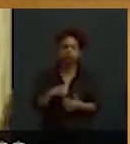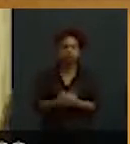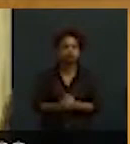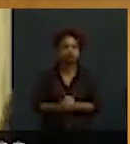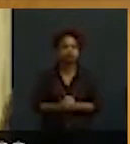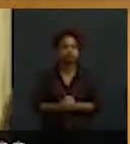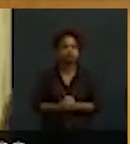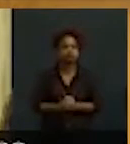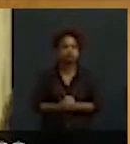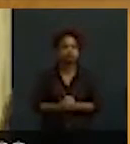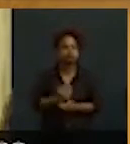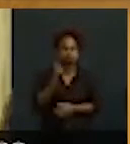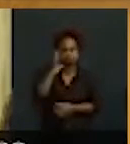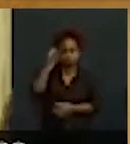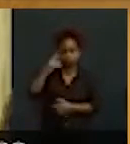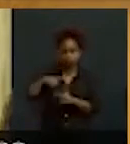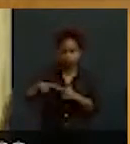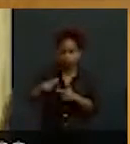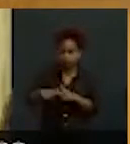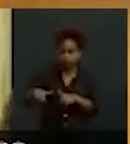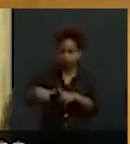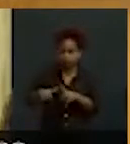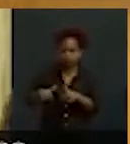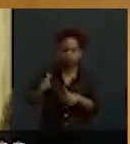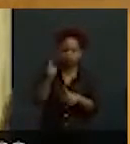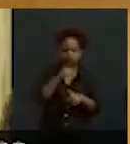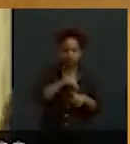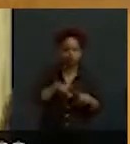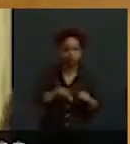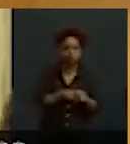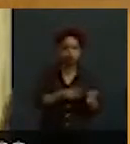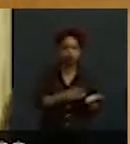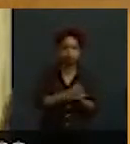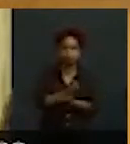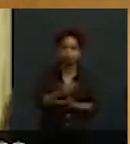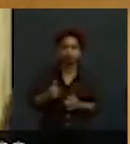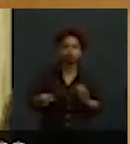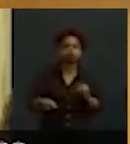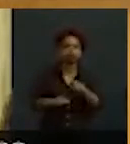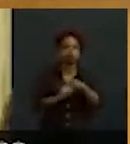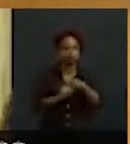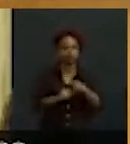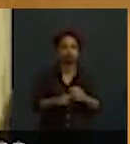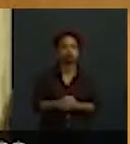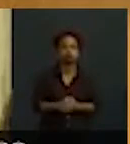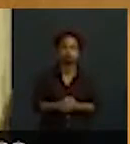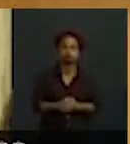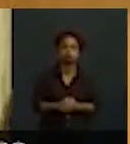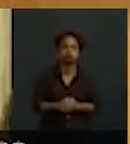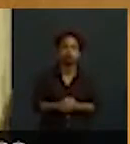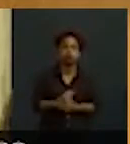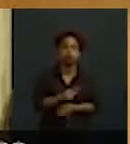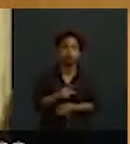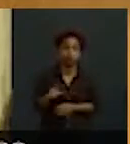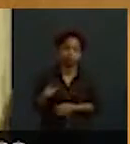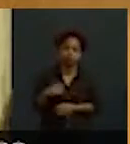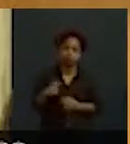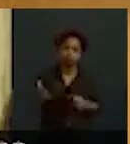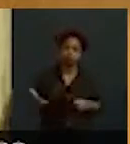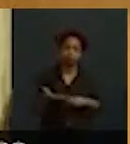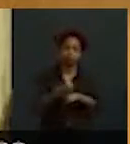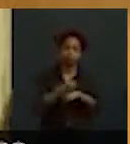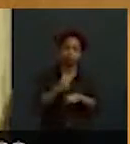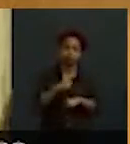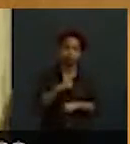nas tomadas de decisão e norteia de forma positiva o funcionamento eficaz